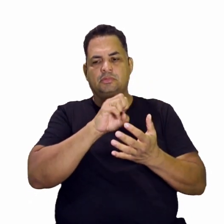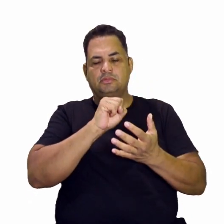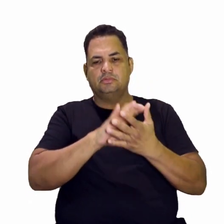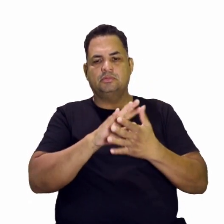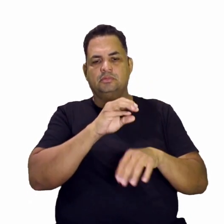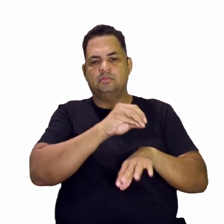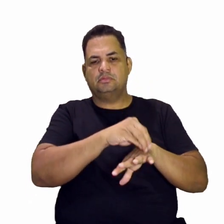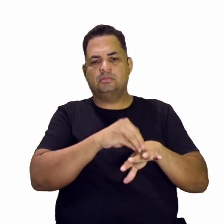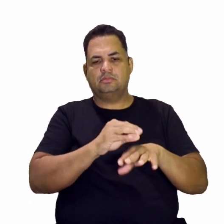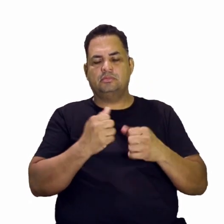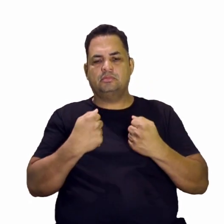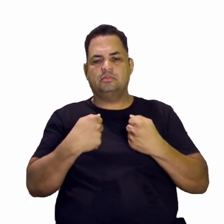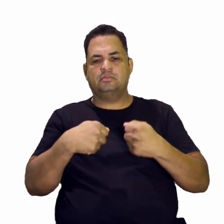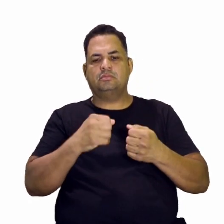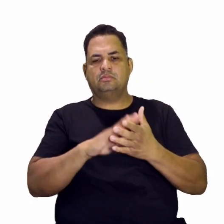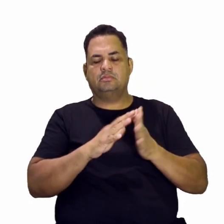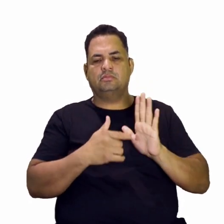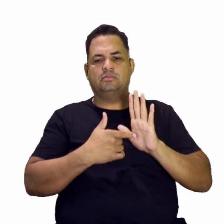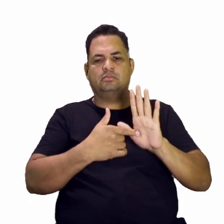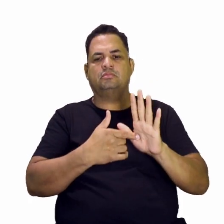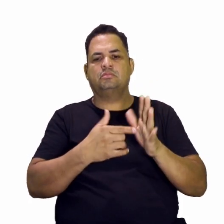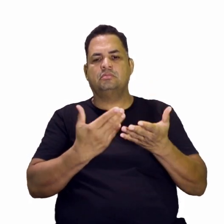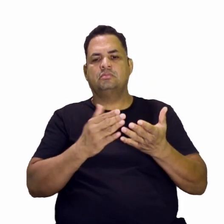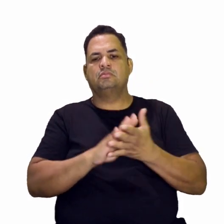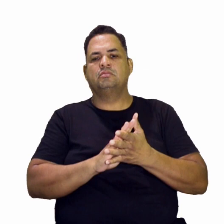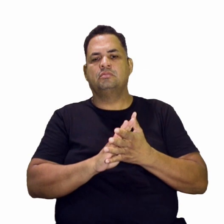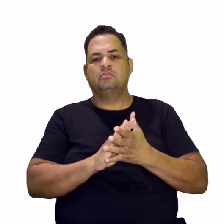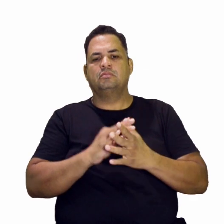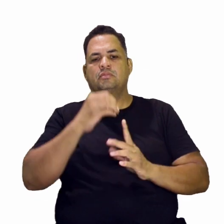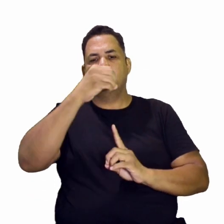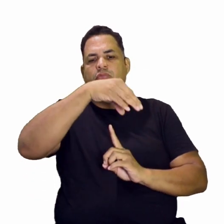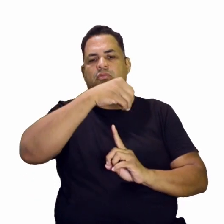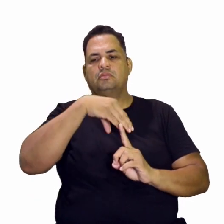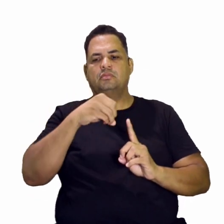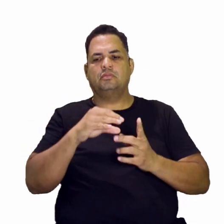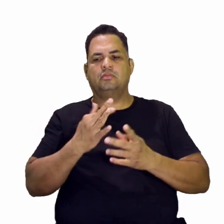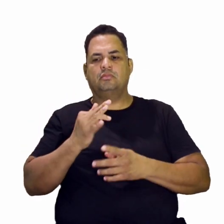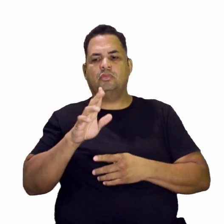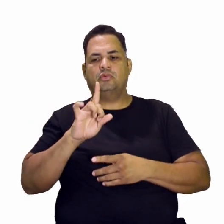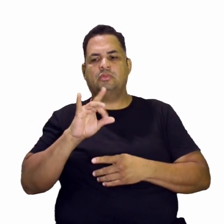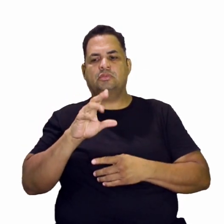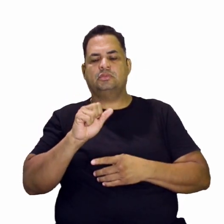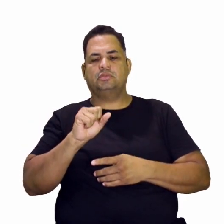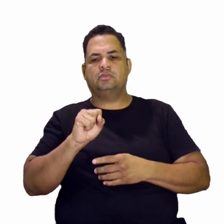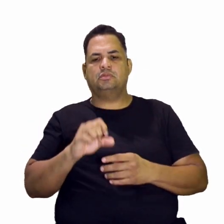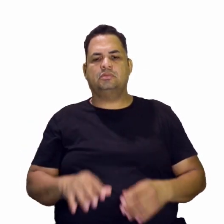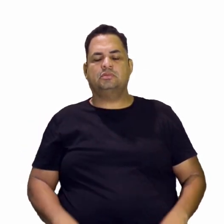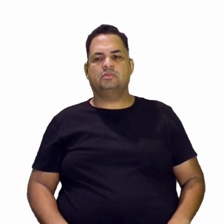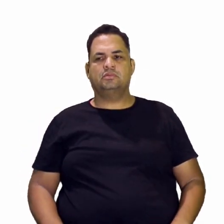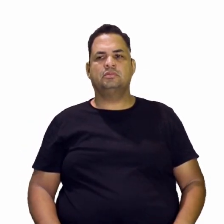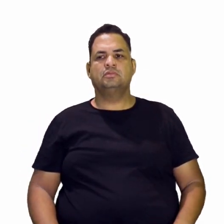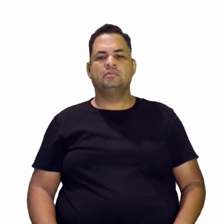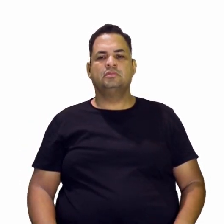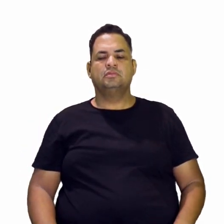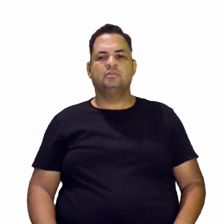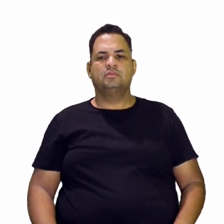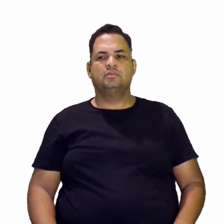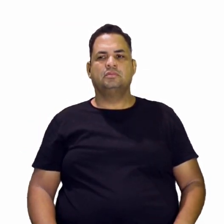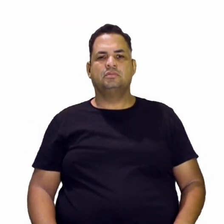os representantes, que podem ser, aqui no caso dos fungos, uni ou pluris. Tudo bem? Vamos seguindo?